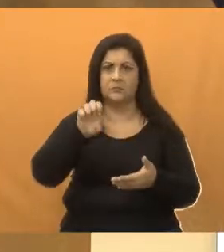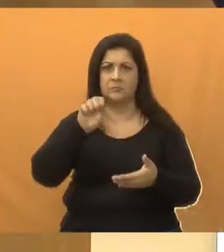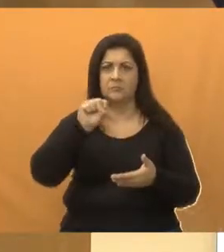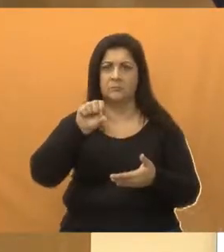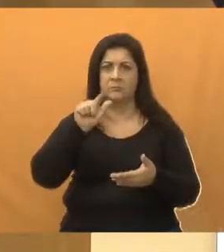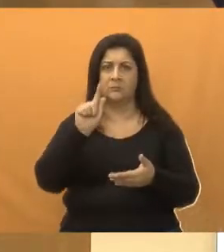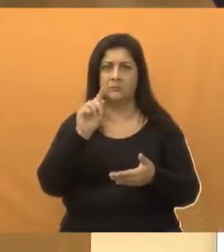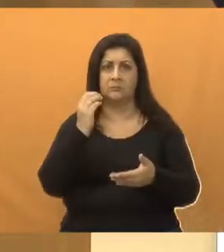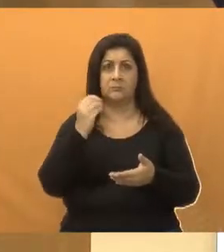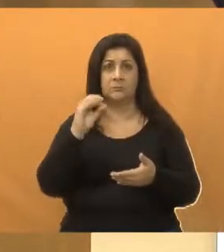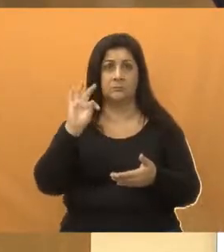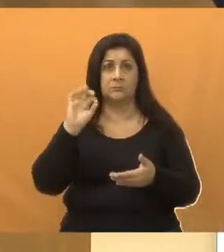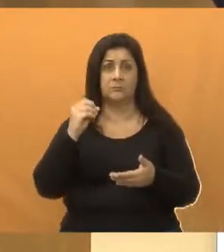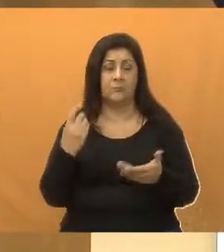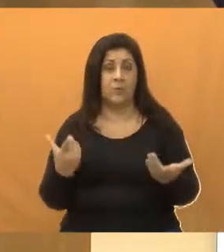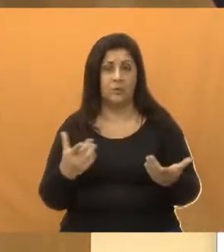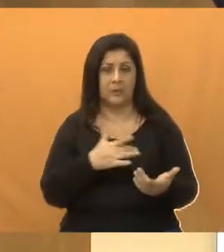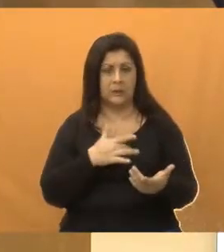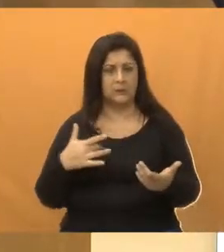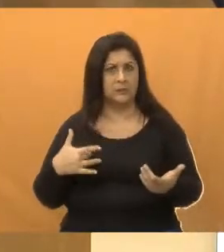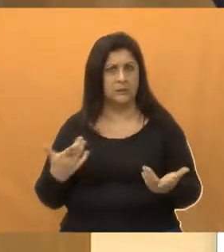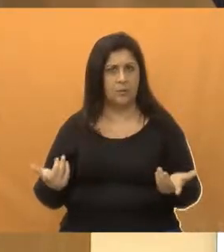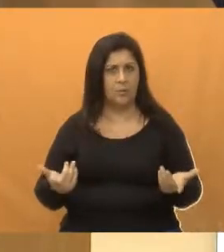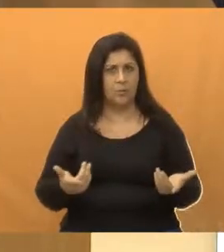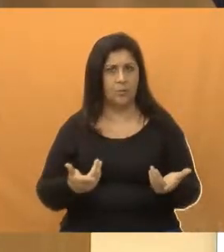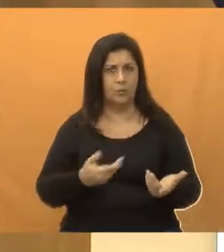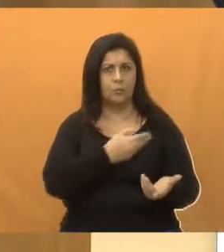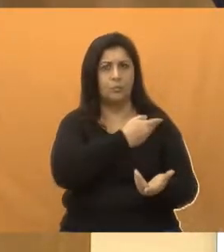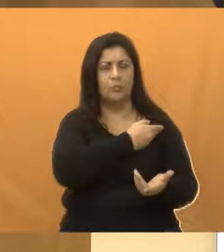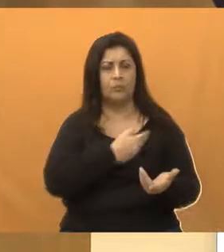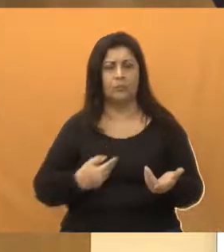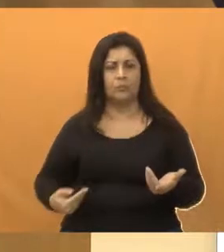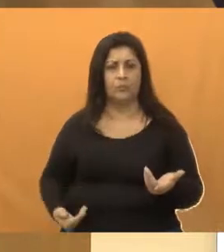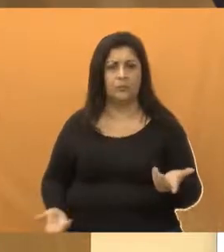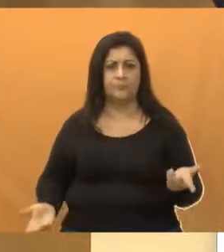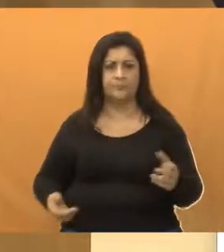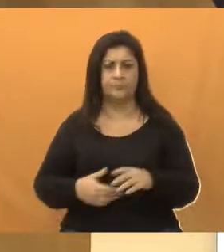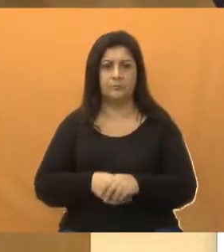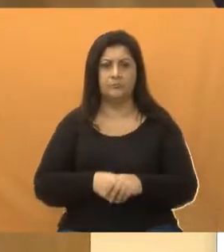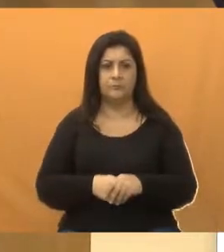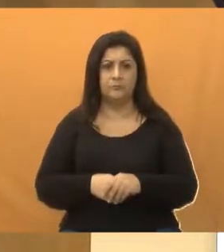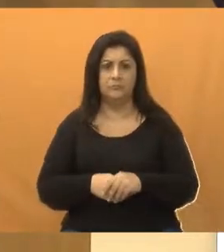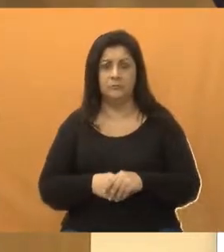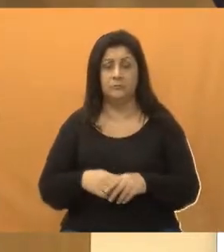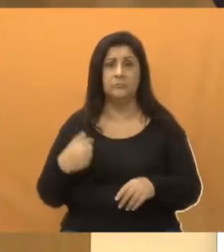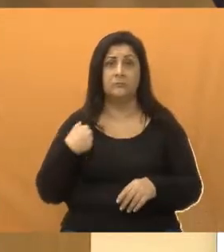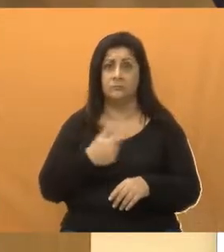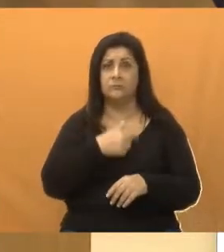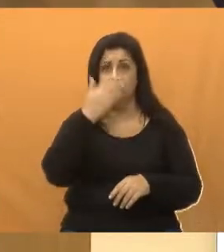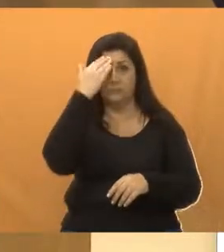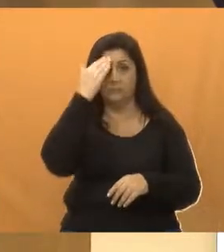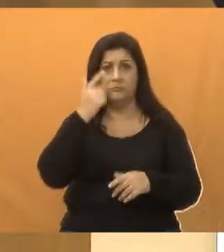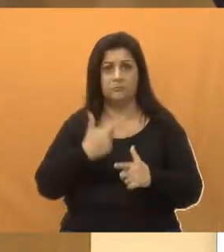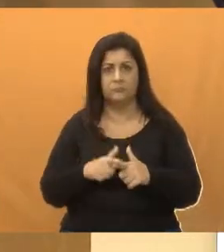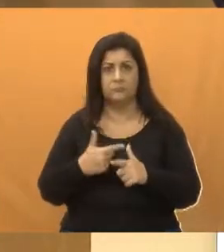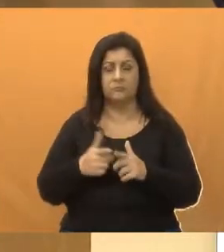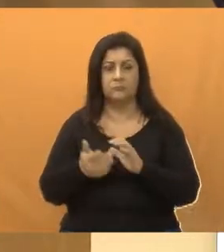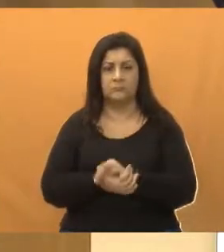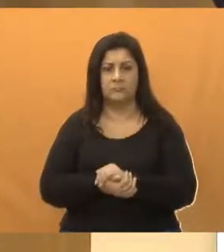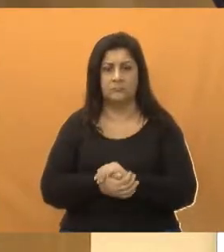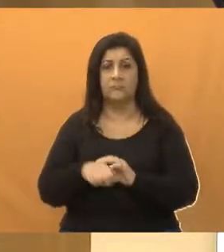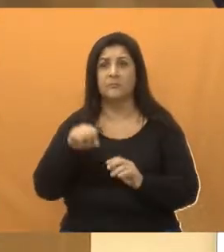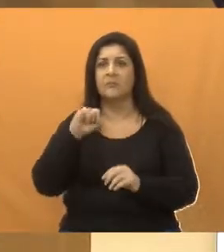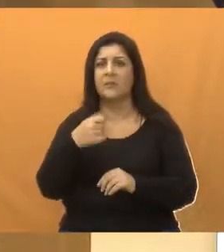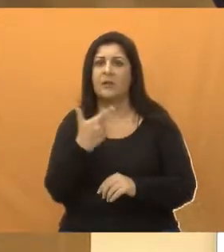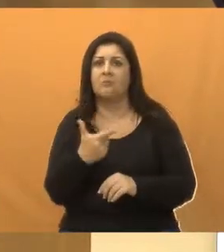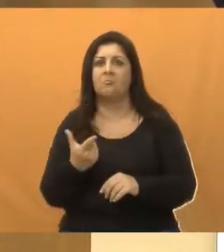questão de saúde pública. Até os agentes aqui devem conhecer essas regiões. Sabemos do problema que se traz. E se você não